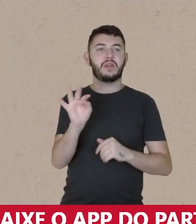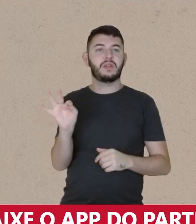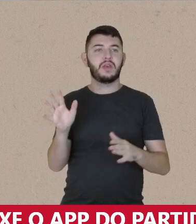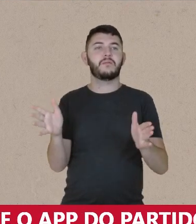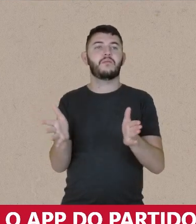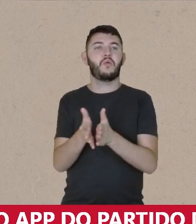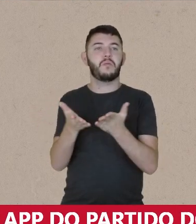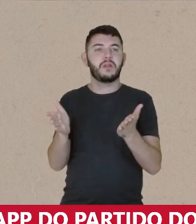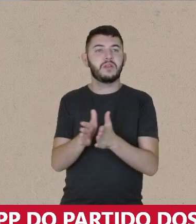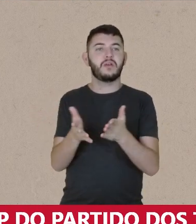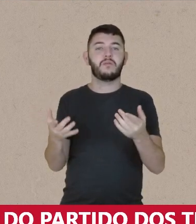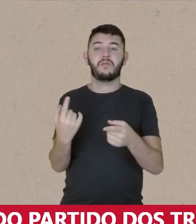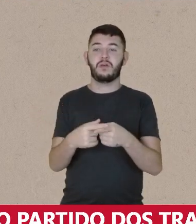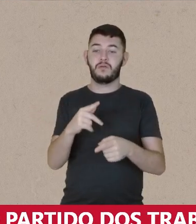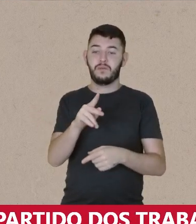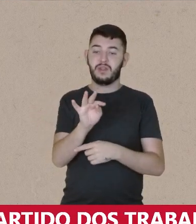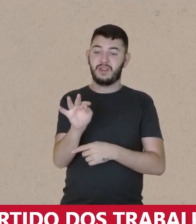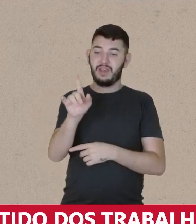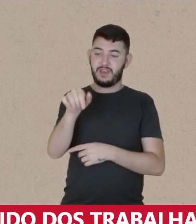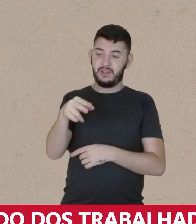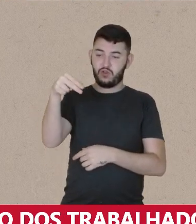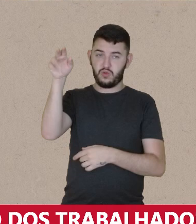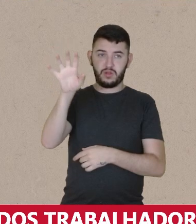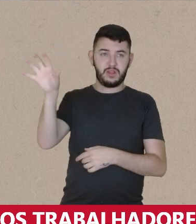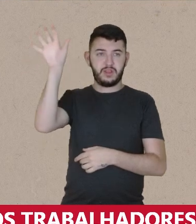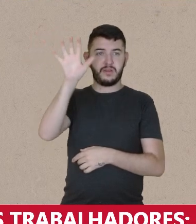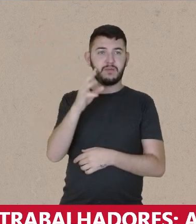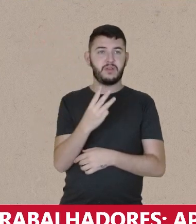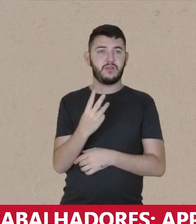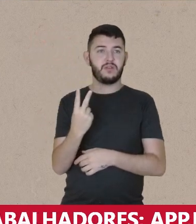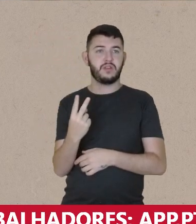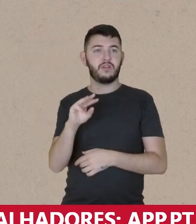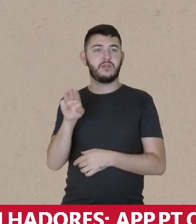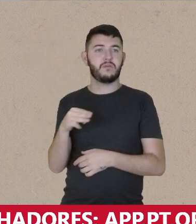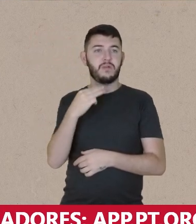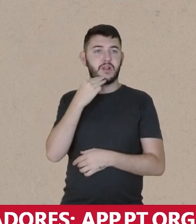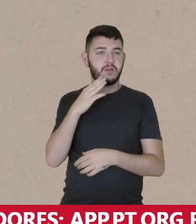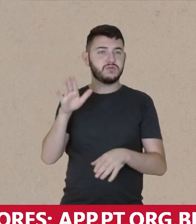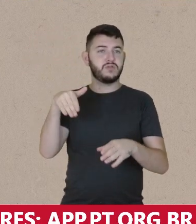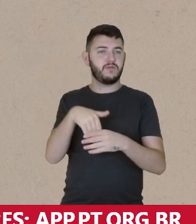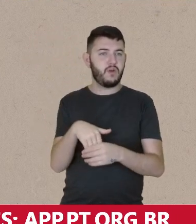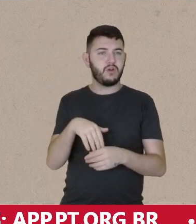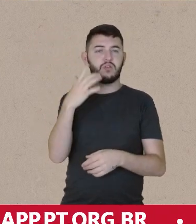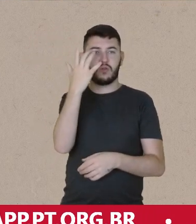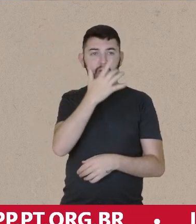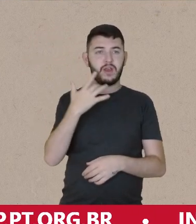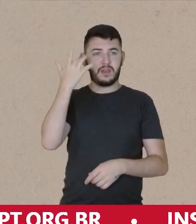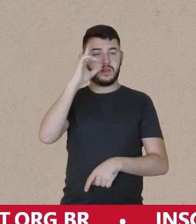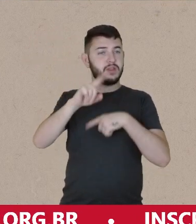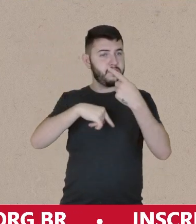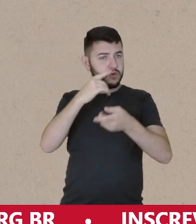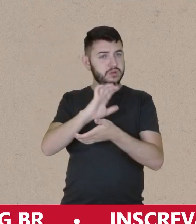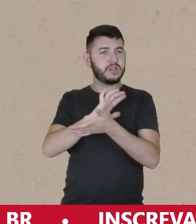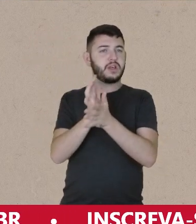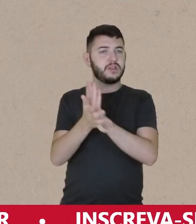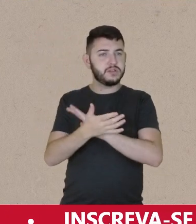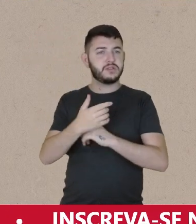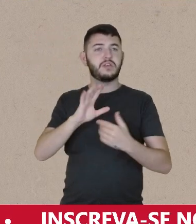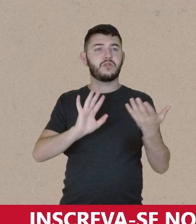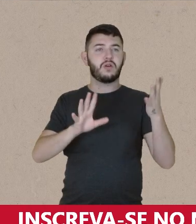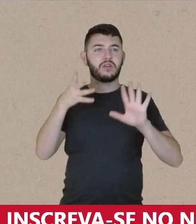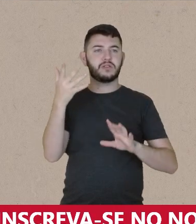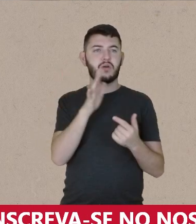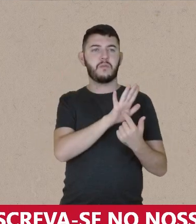amplamente nordestino hoje, mas os 32 milhões de votos do Haddad, depois de toda aquela repressão, mostra que a classe trabalhadora não